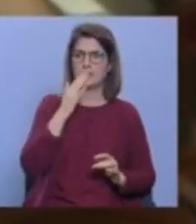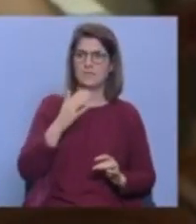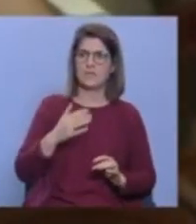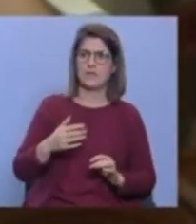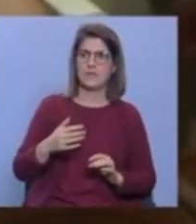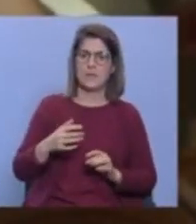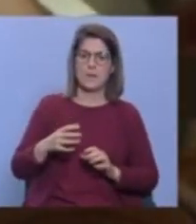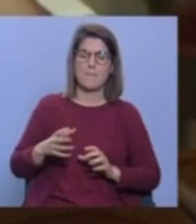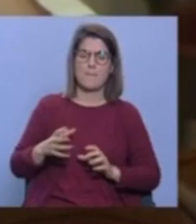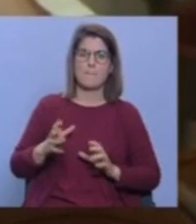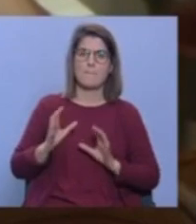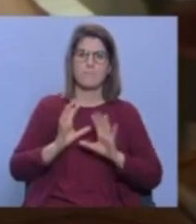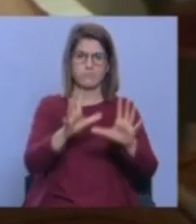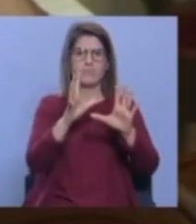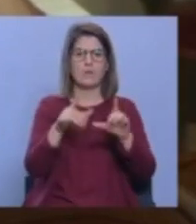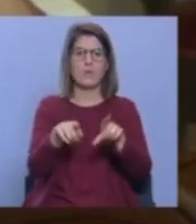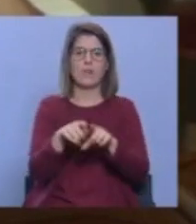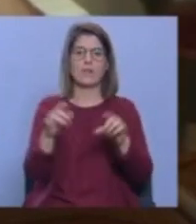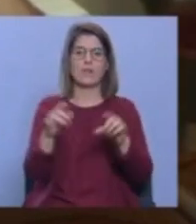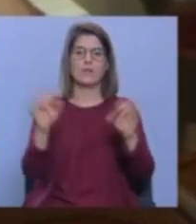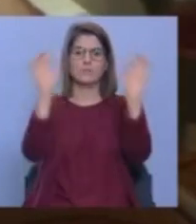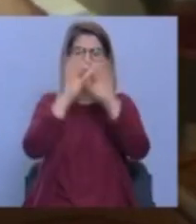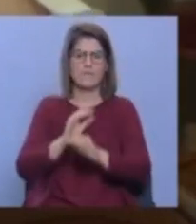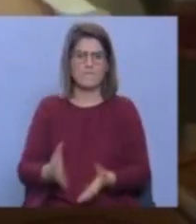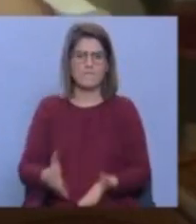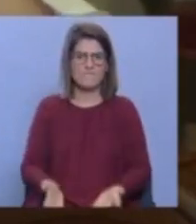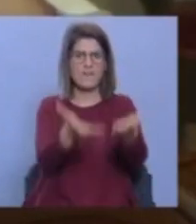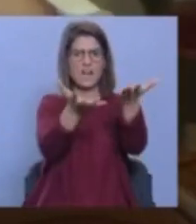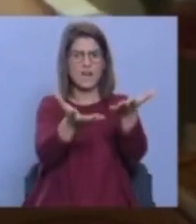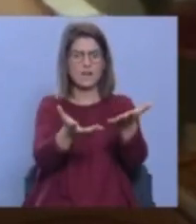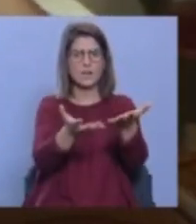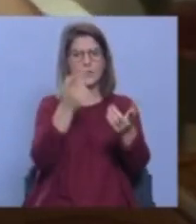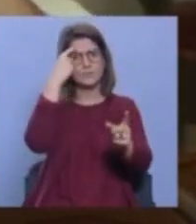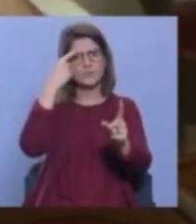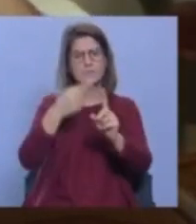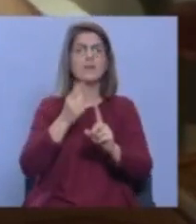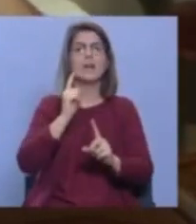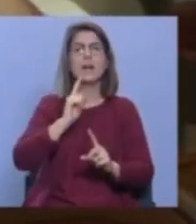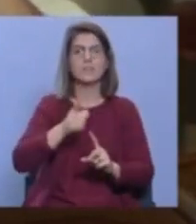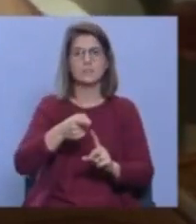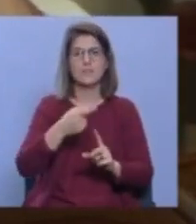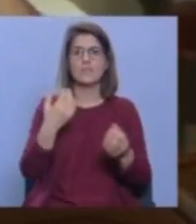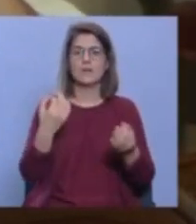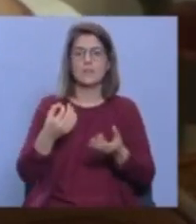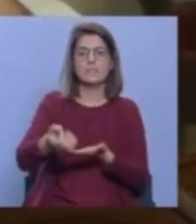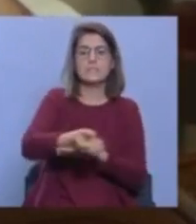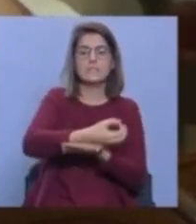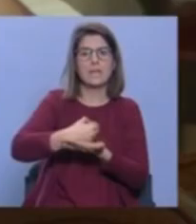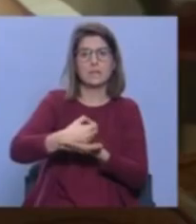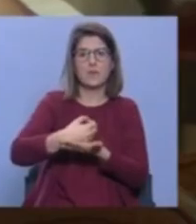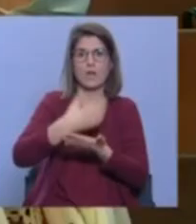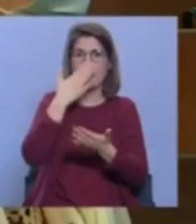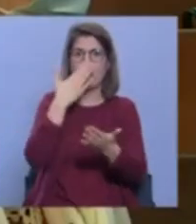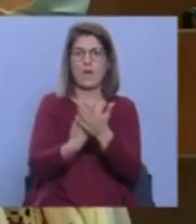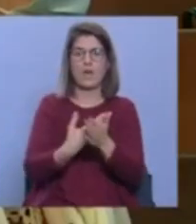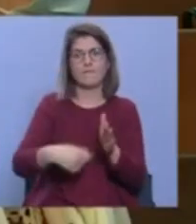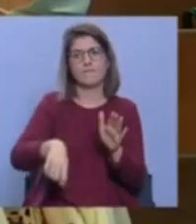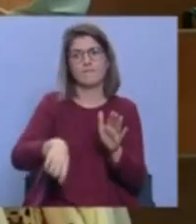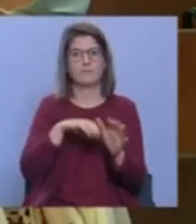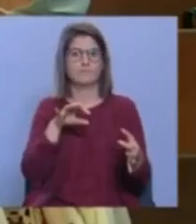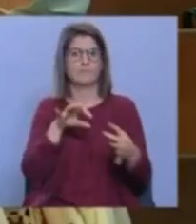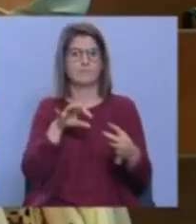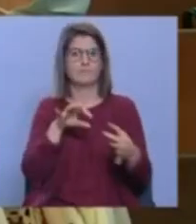do Espírito Santo para, precisamente, lidar em pleno deserto com as